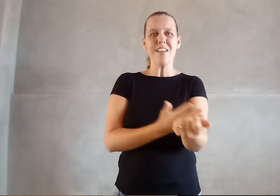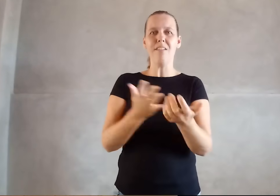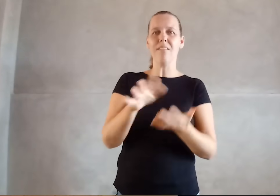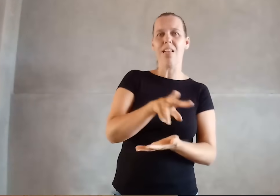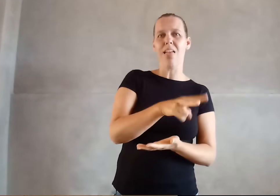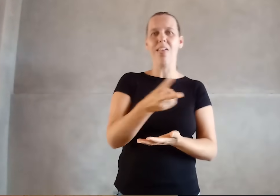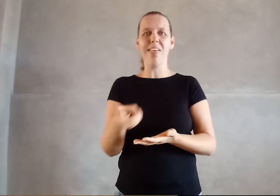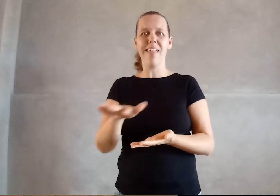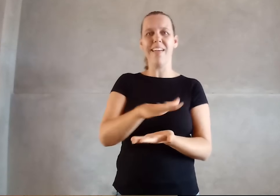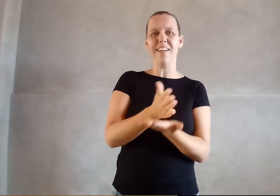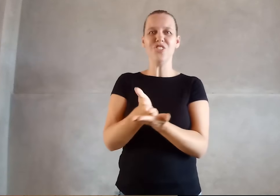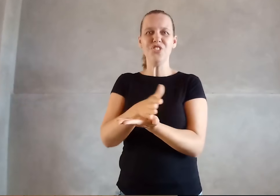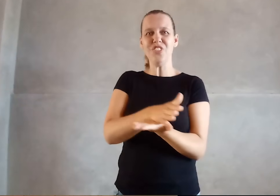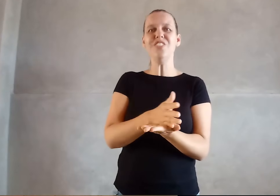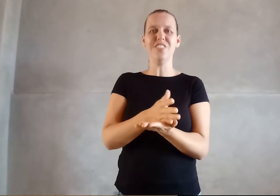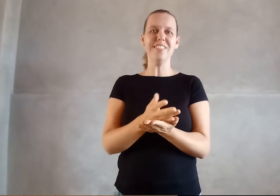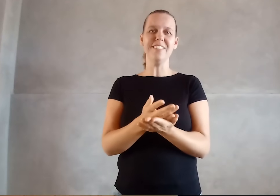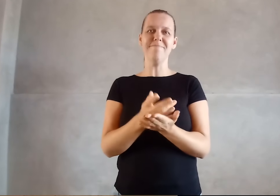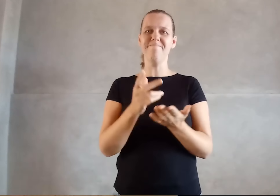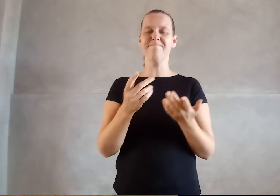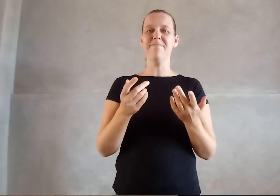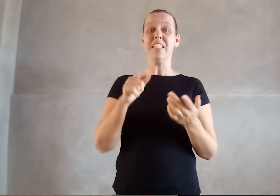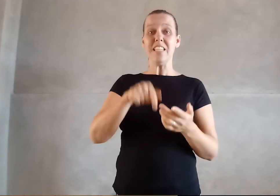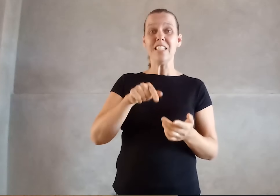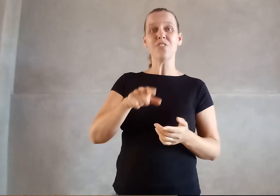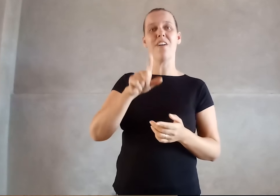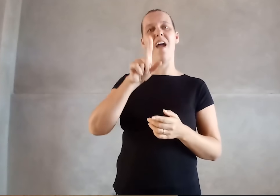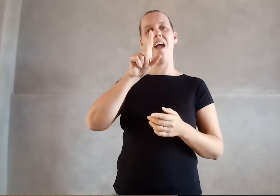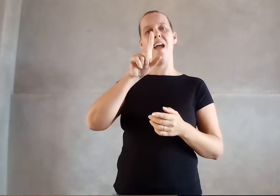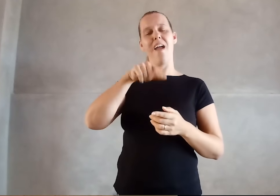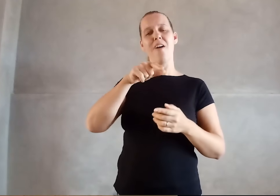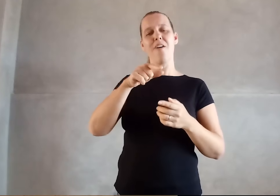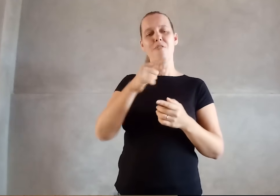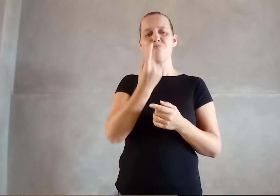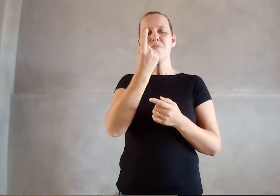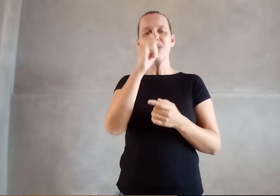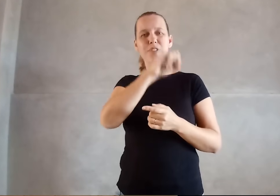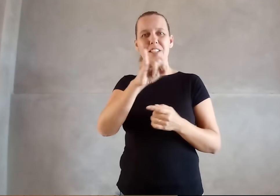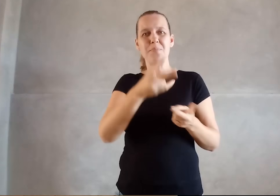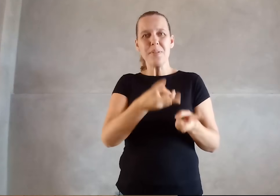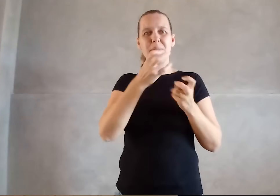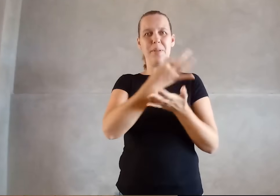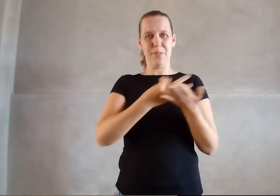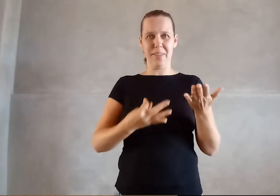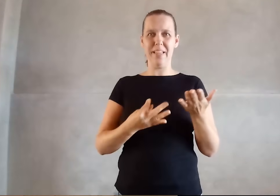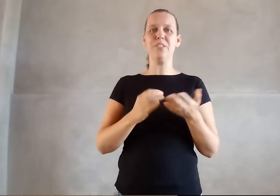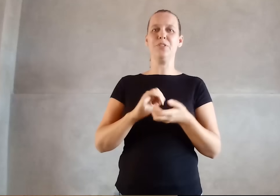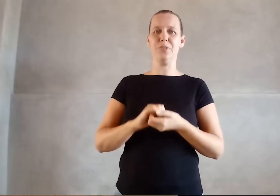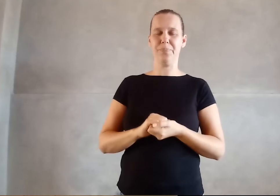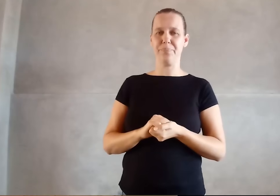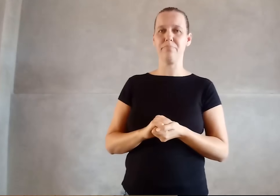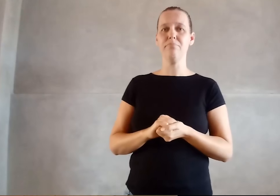uma das coisas assim que nós precisamos perceber nesse texto. E aí, aqui no versículo 7, a gente vai perceber o resultado